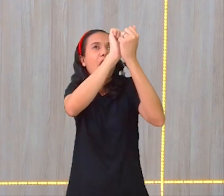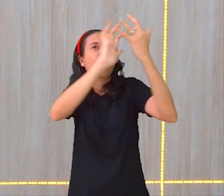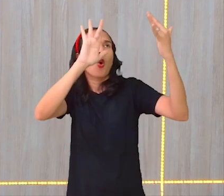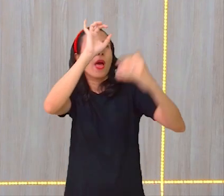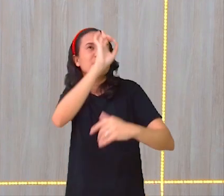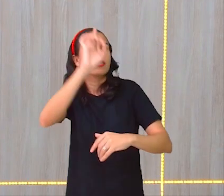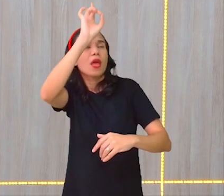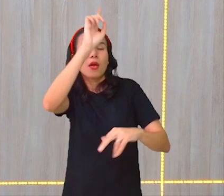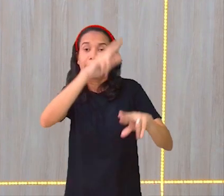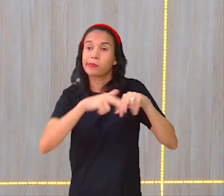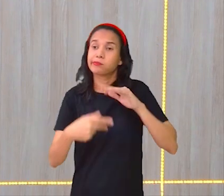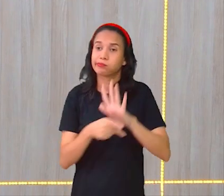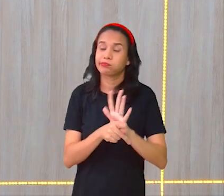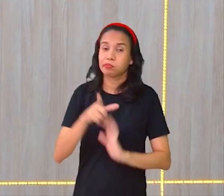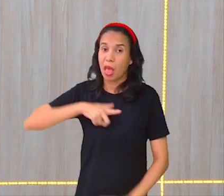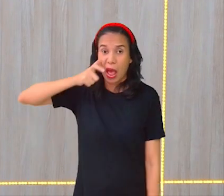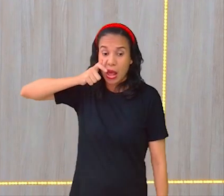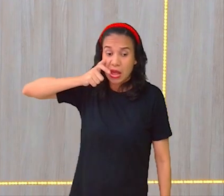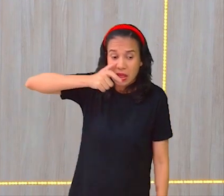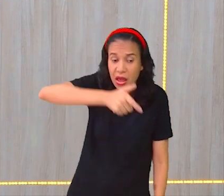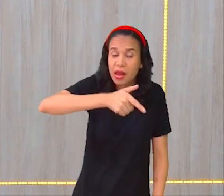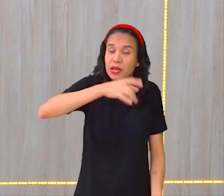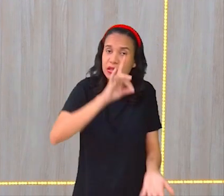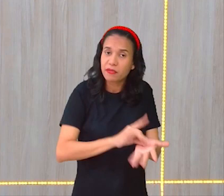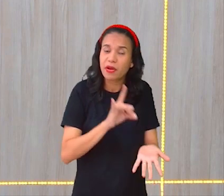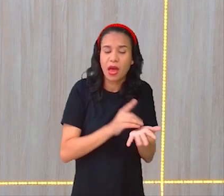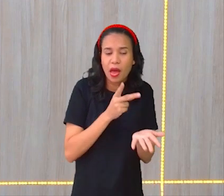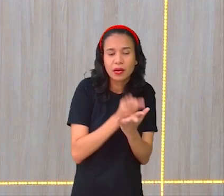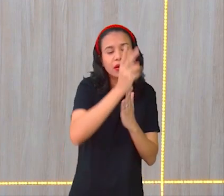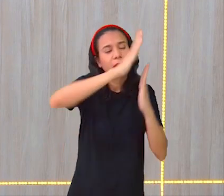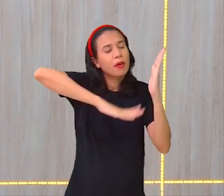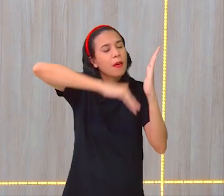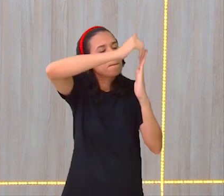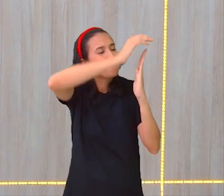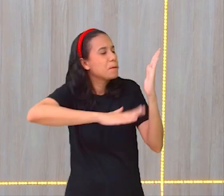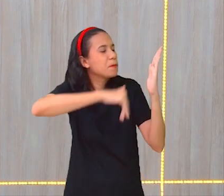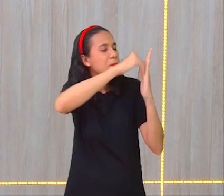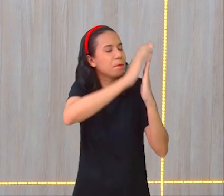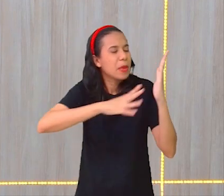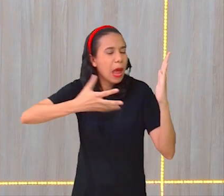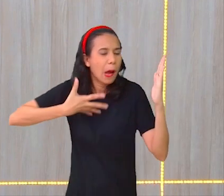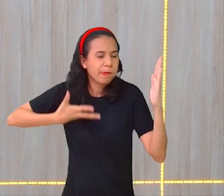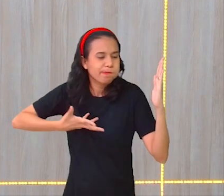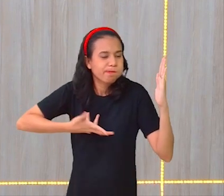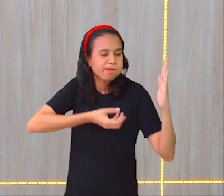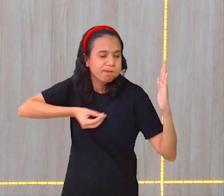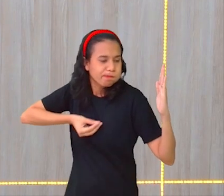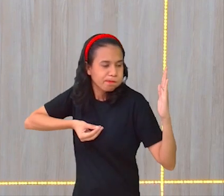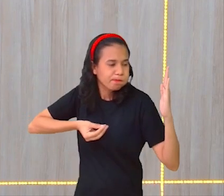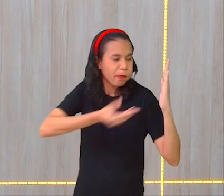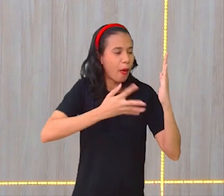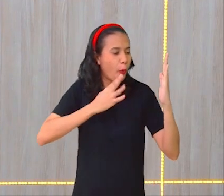tinha, mais do que qualquer outro, interesse em, quando ele pintava, passar o máximo de informação,